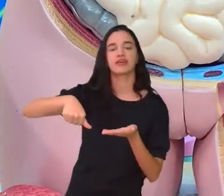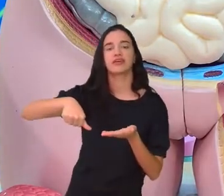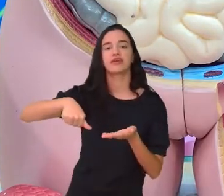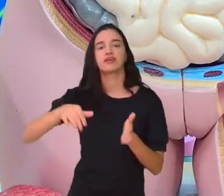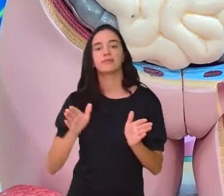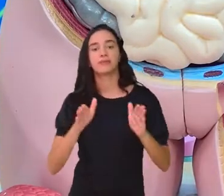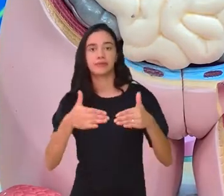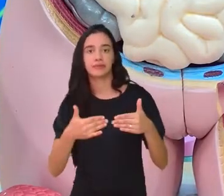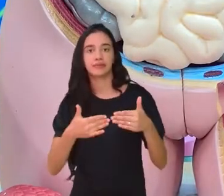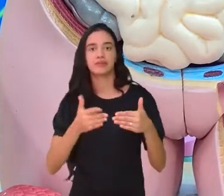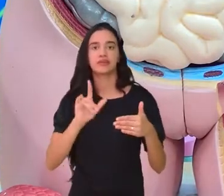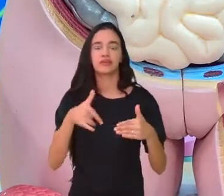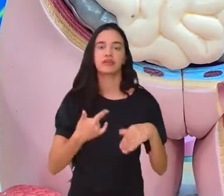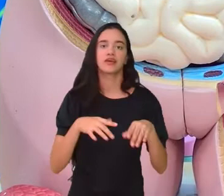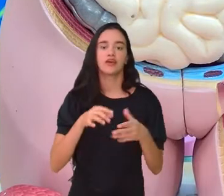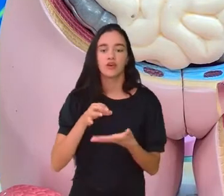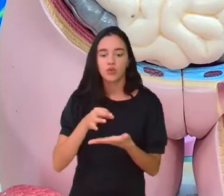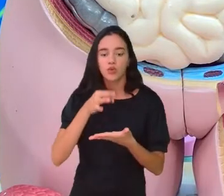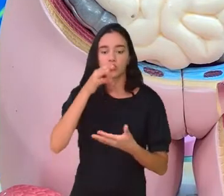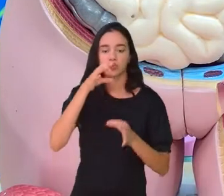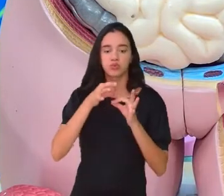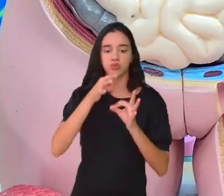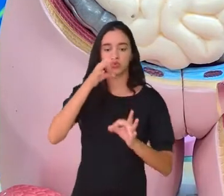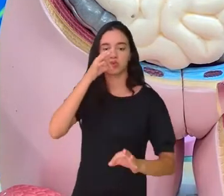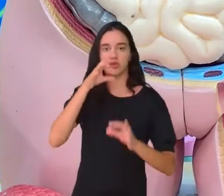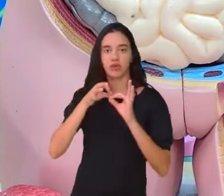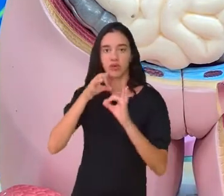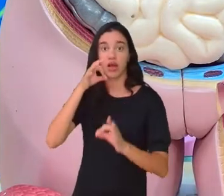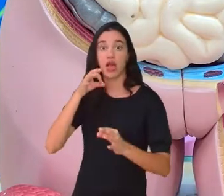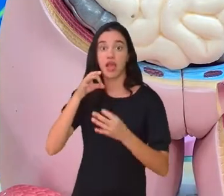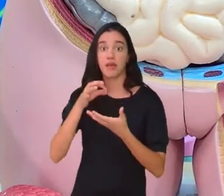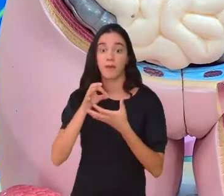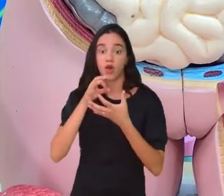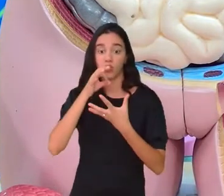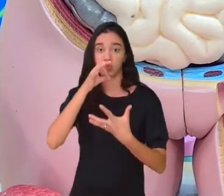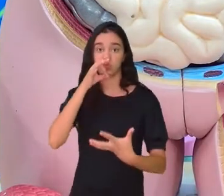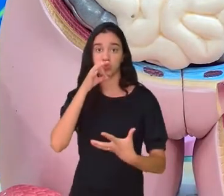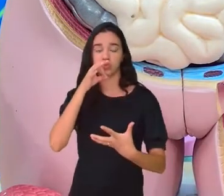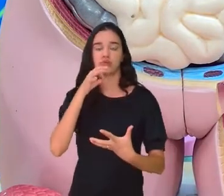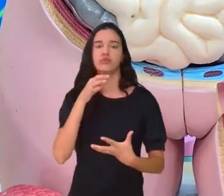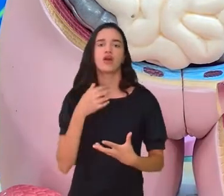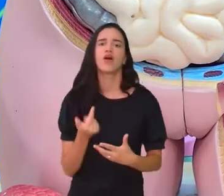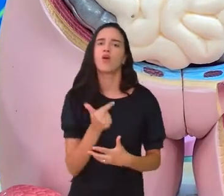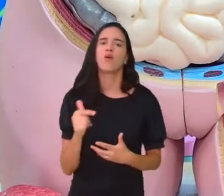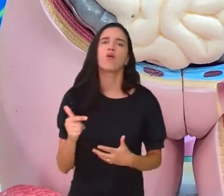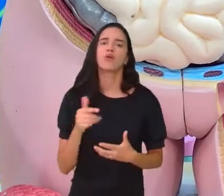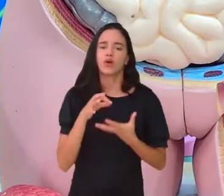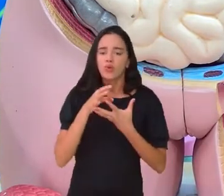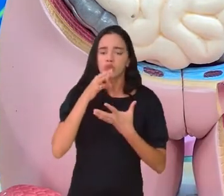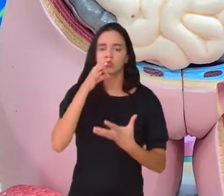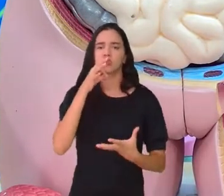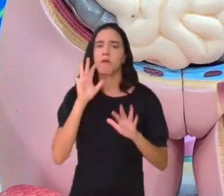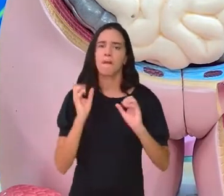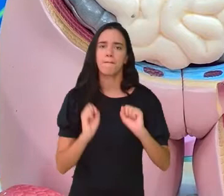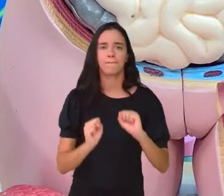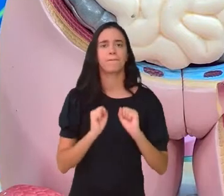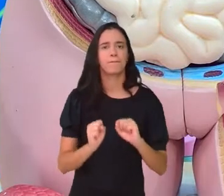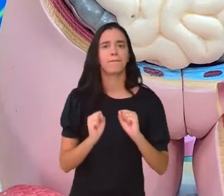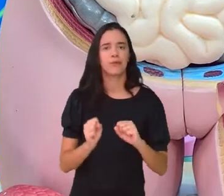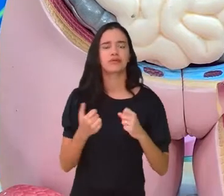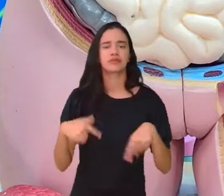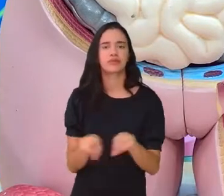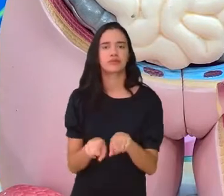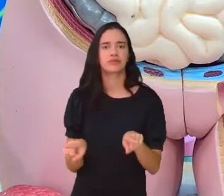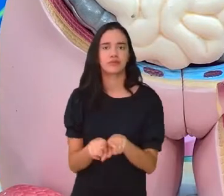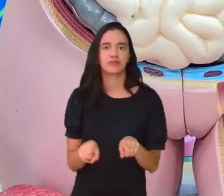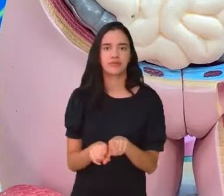fechar aí e esse canudo ficar, e a bola ficar bem justinha no canudo. Uma outra bola, que pode ser do mesmo tamanho, vocês vão